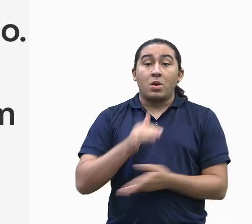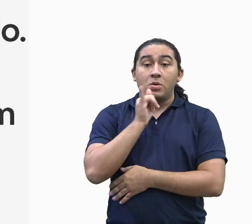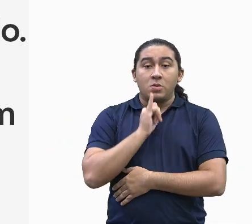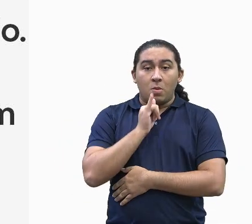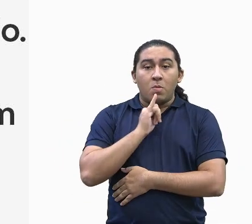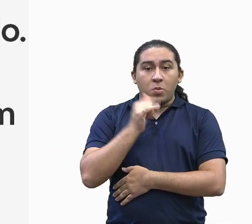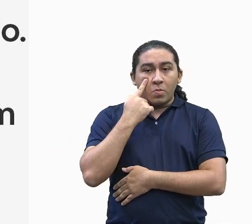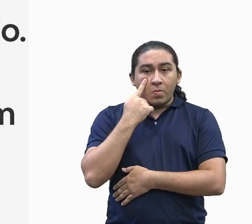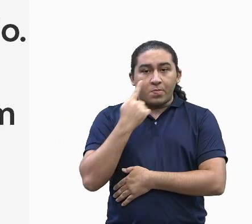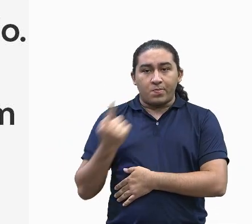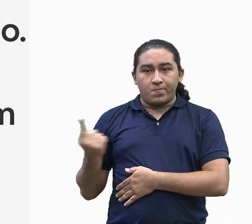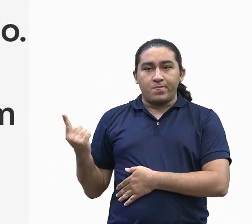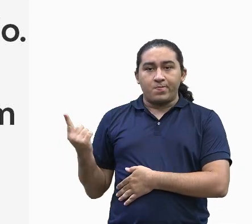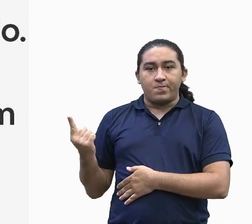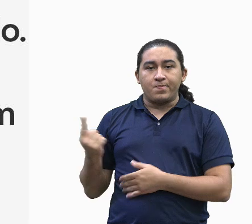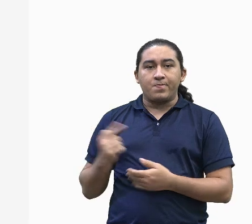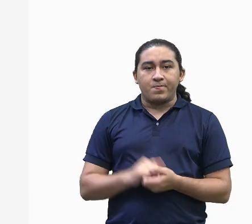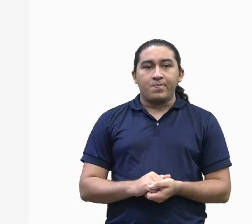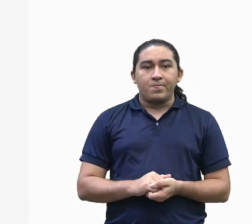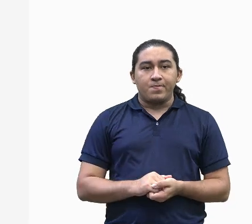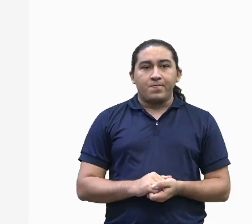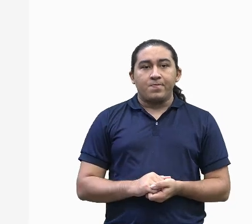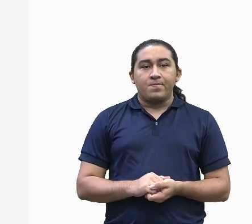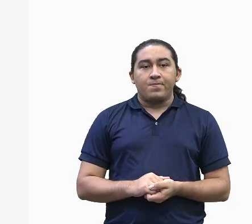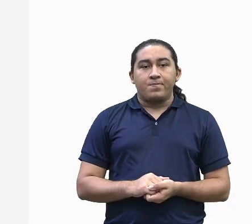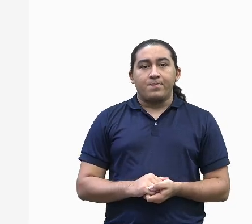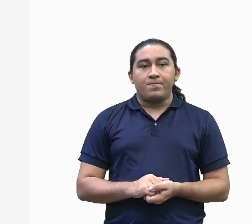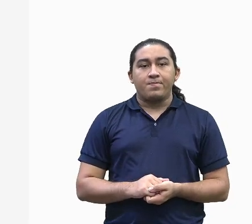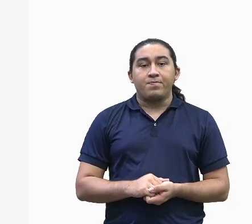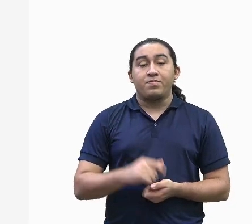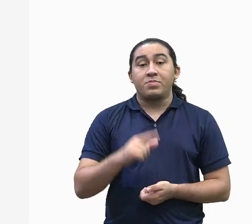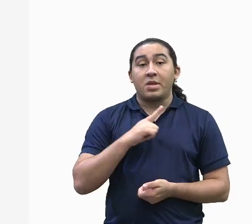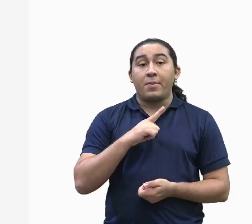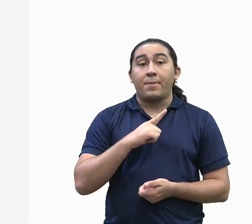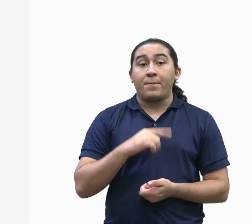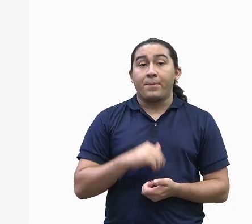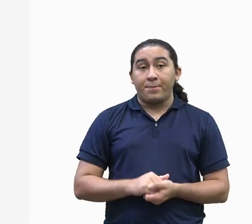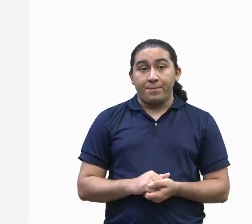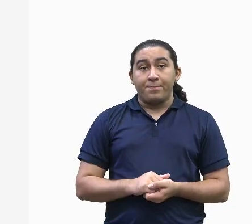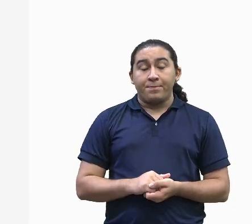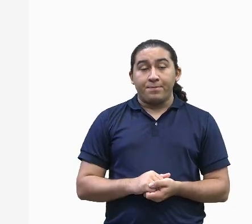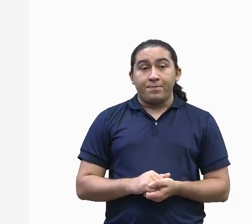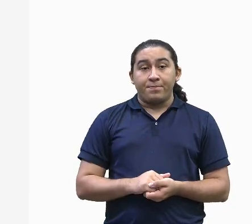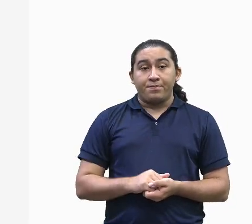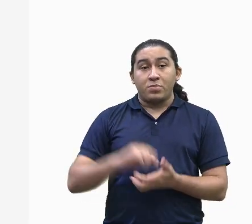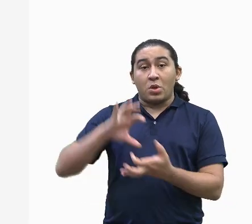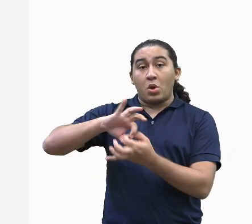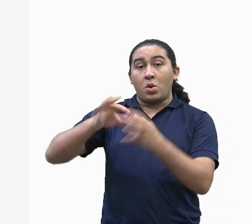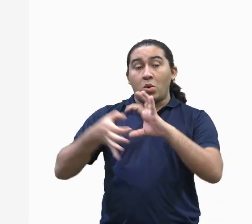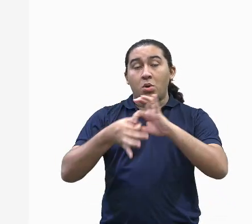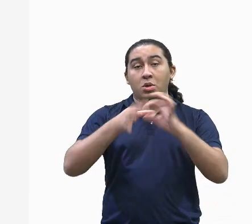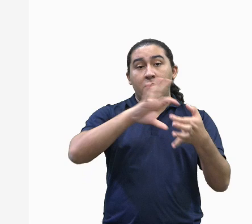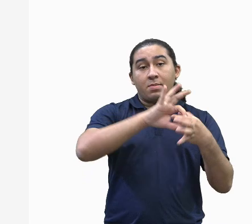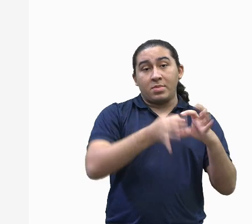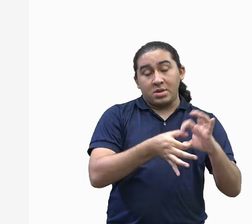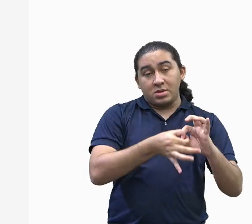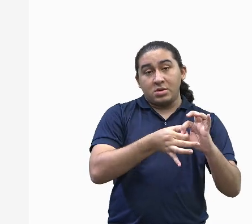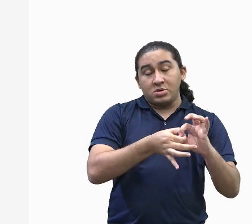exemplo, então, de notícia? Temos, então, Olimpíadas Rio